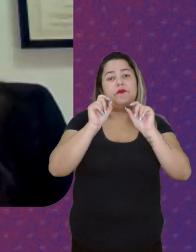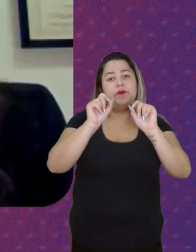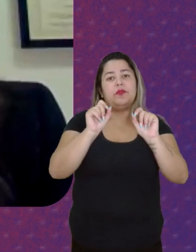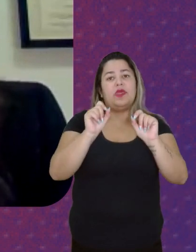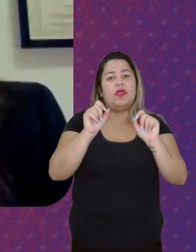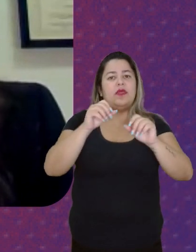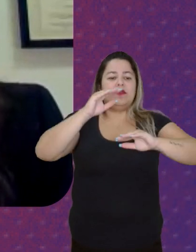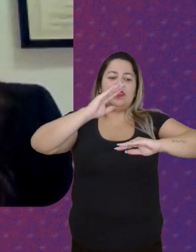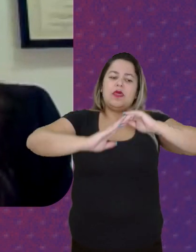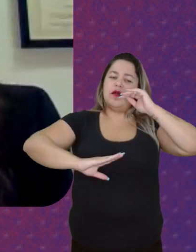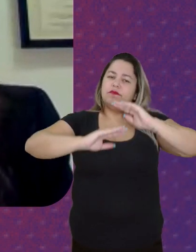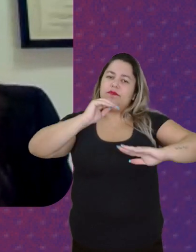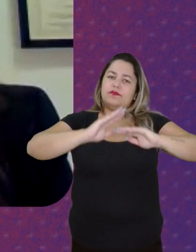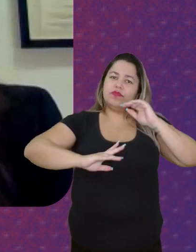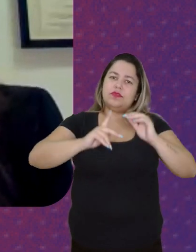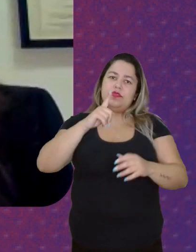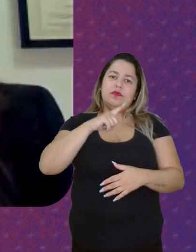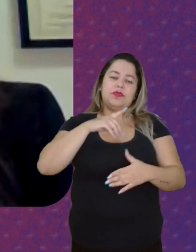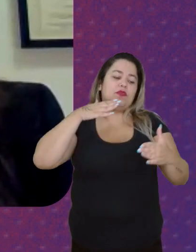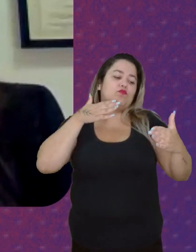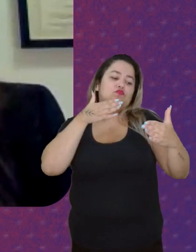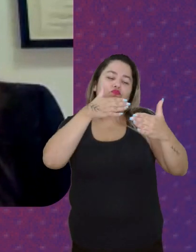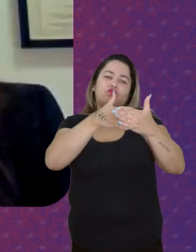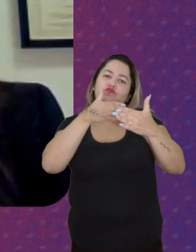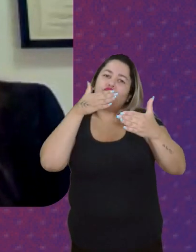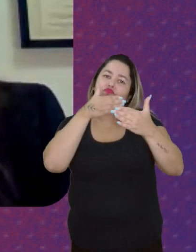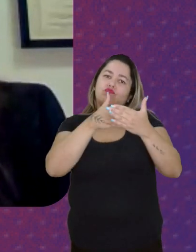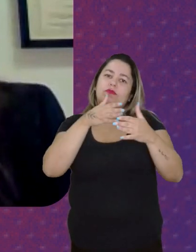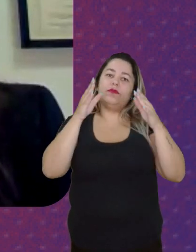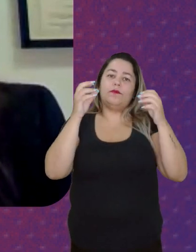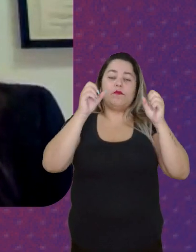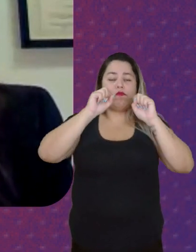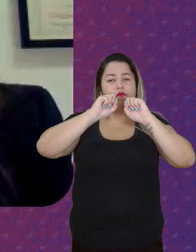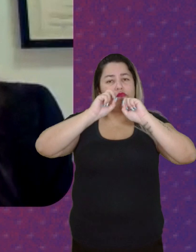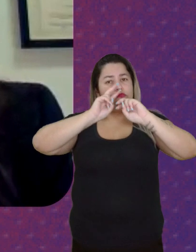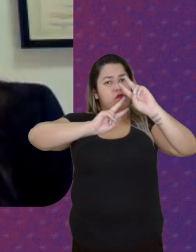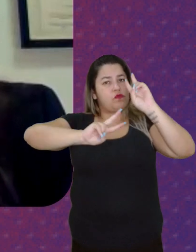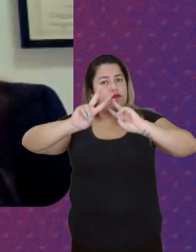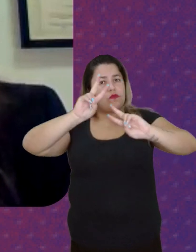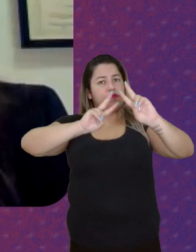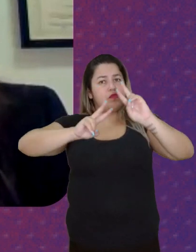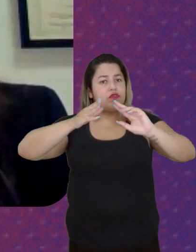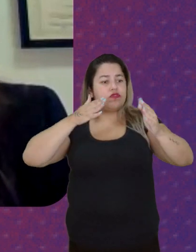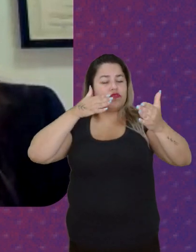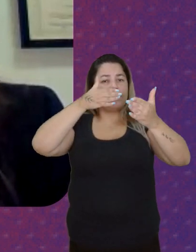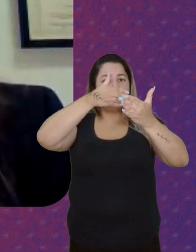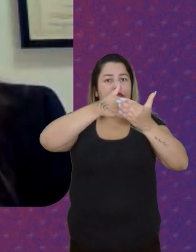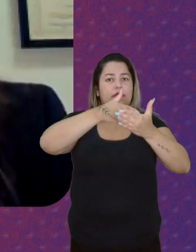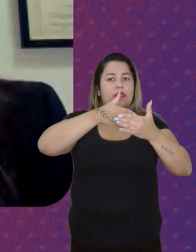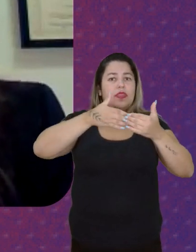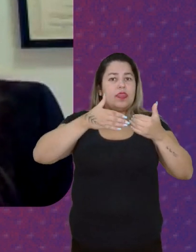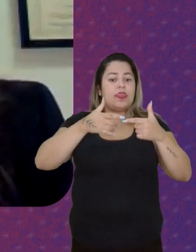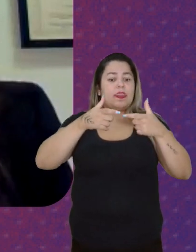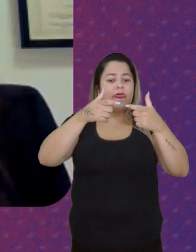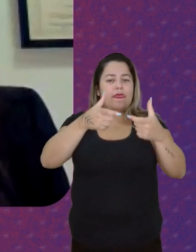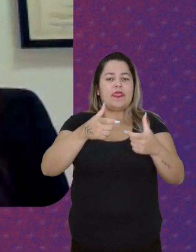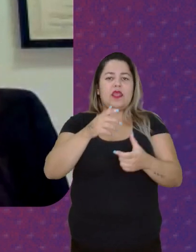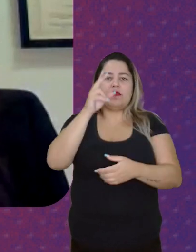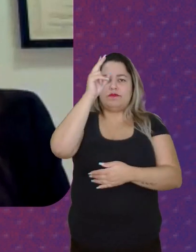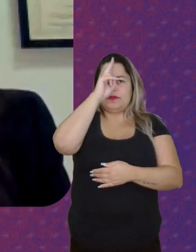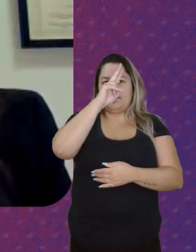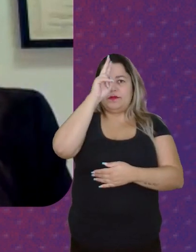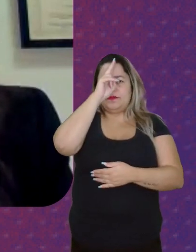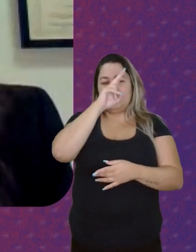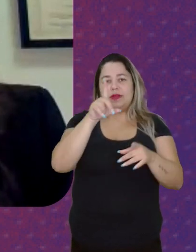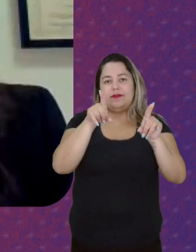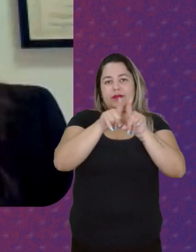na prática existem barreiras visíveis e invisíveis que impedem o acesso a esses espaços. Vamos lembrar